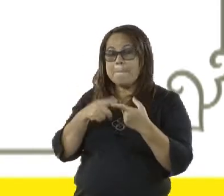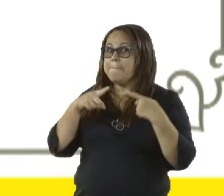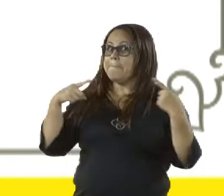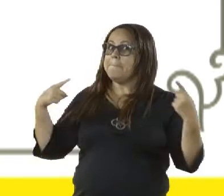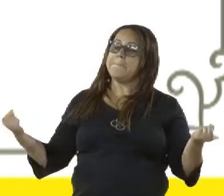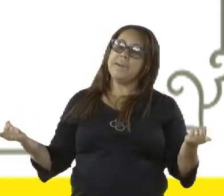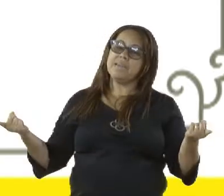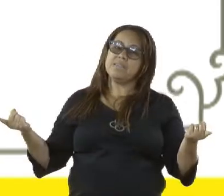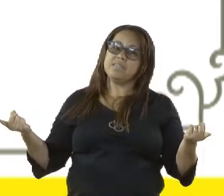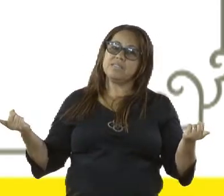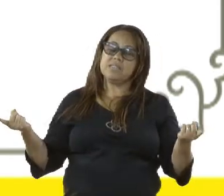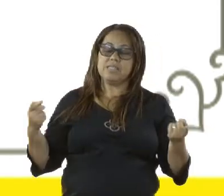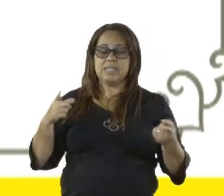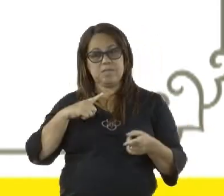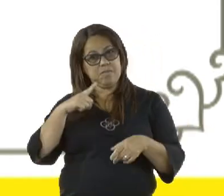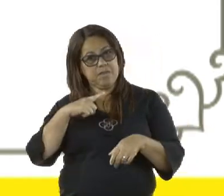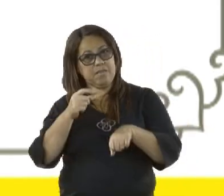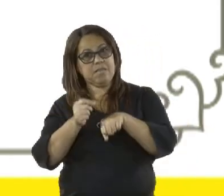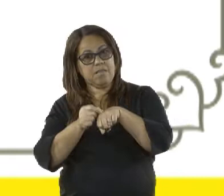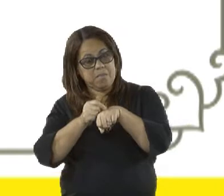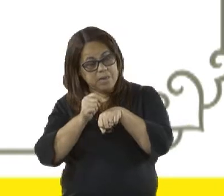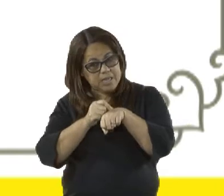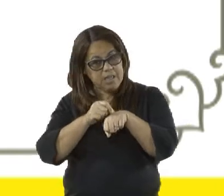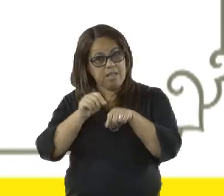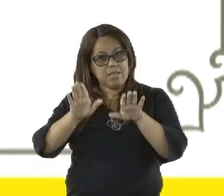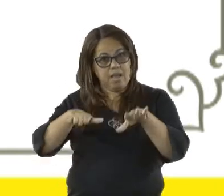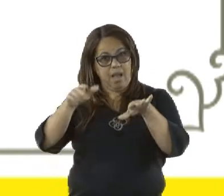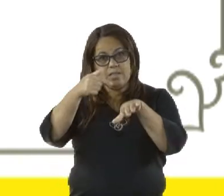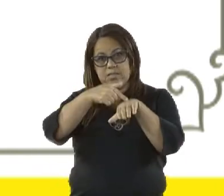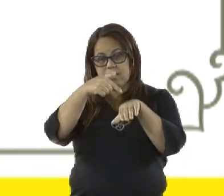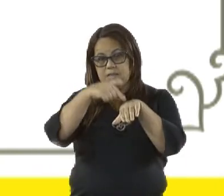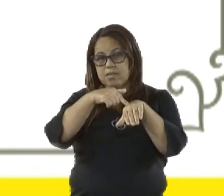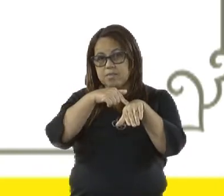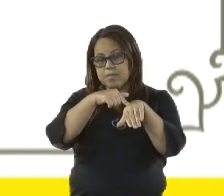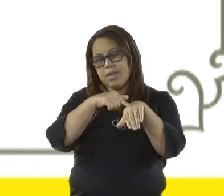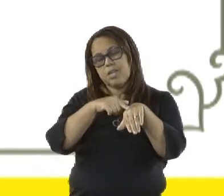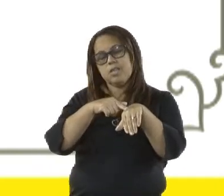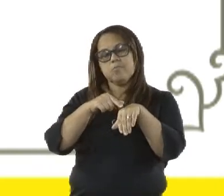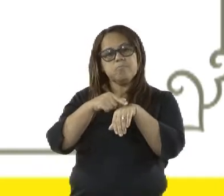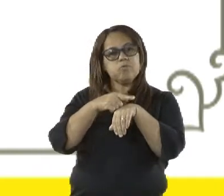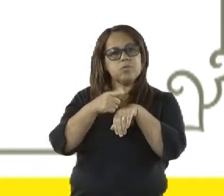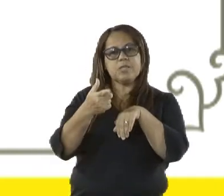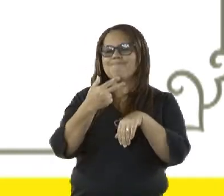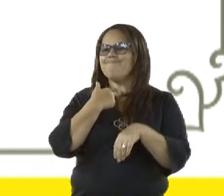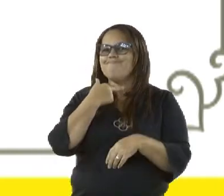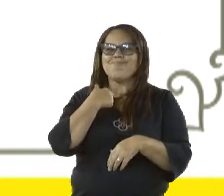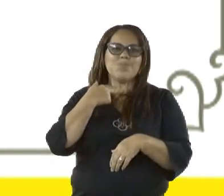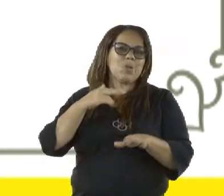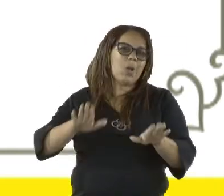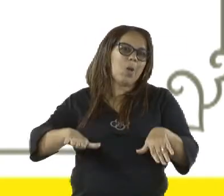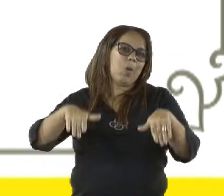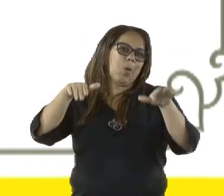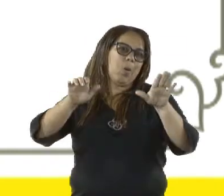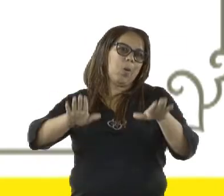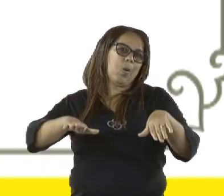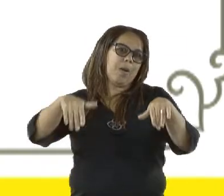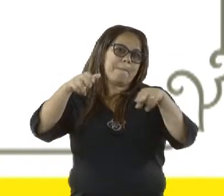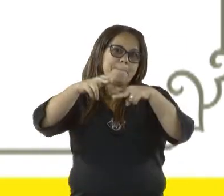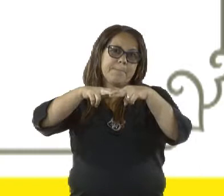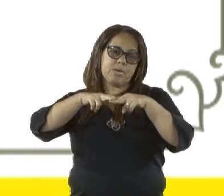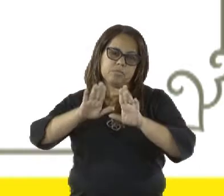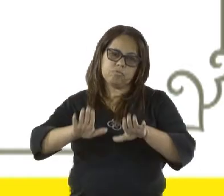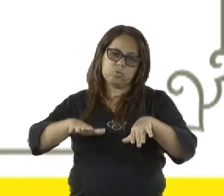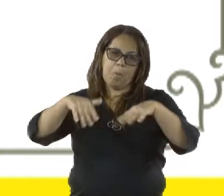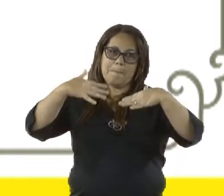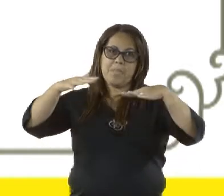havia uma condição: enquanto tinha bolinhas em suas asinhas, a Joaninha não podia voar. O movimento de suas